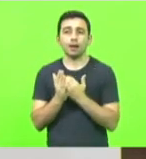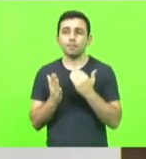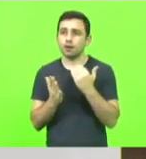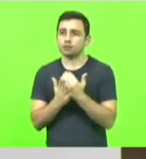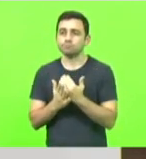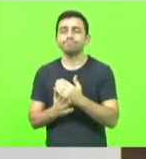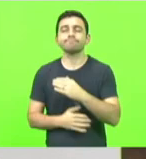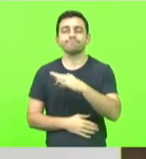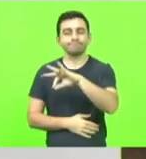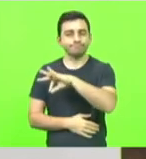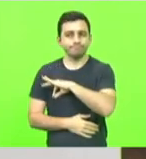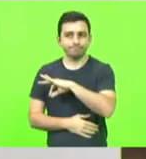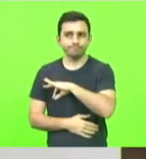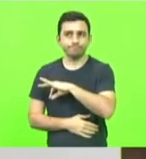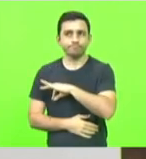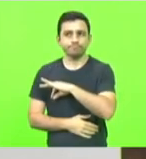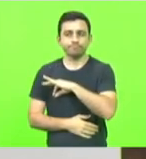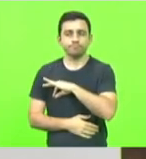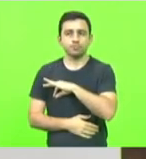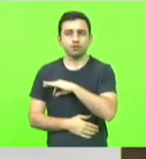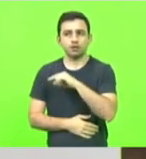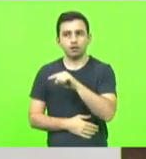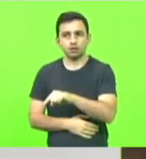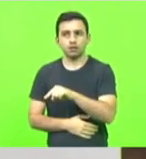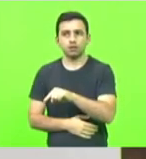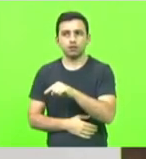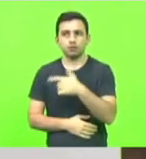policial que tirou a própria vida.